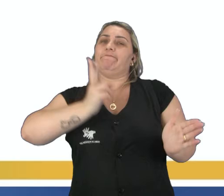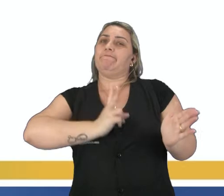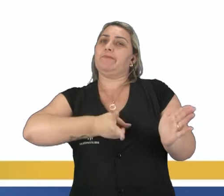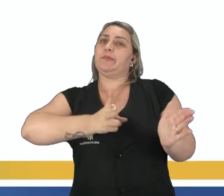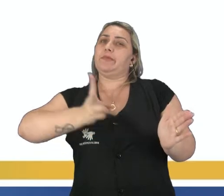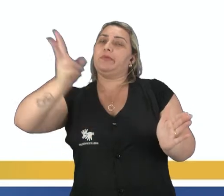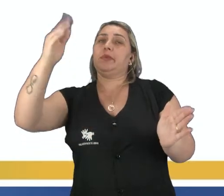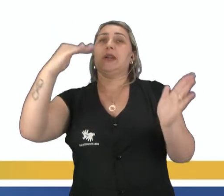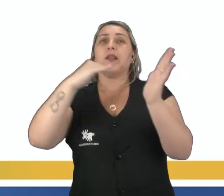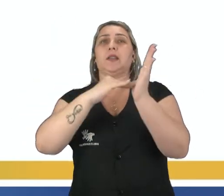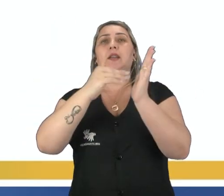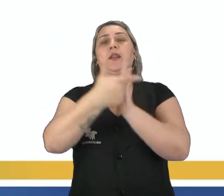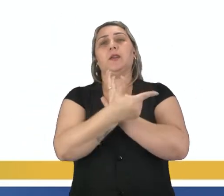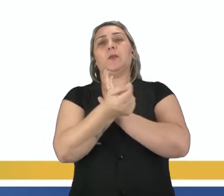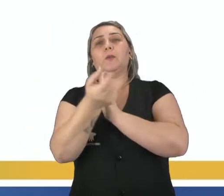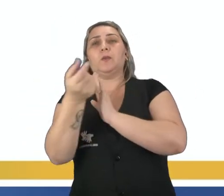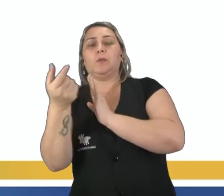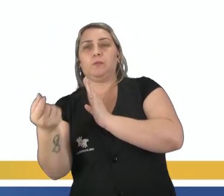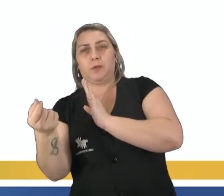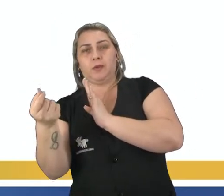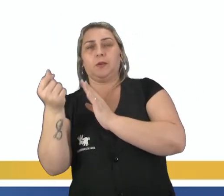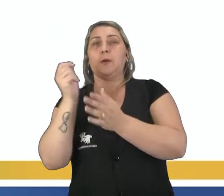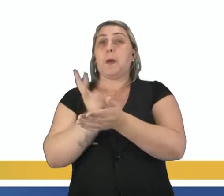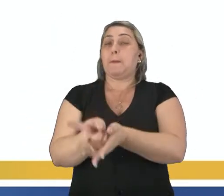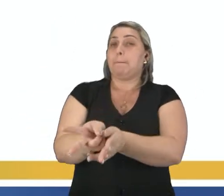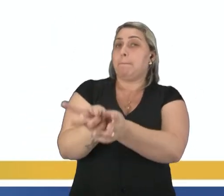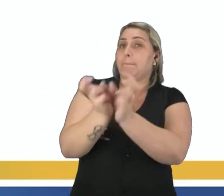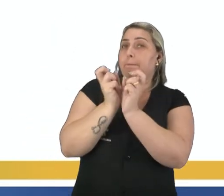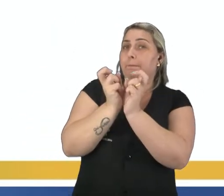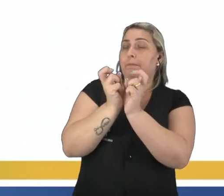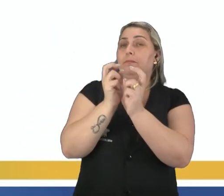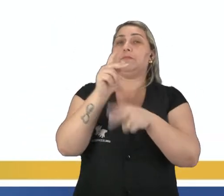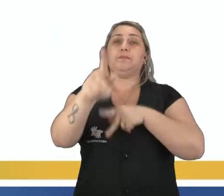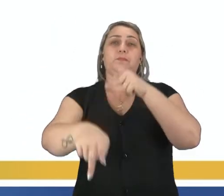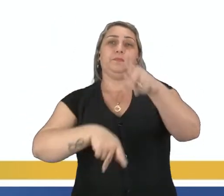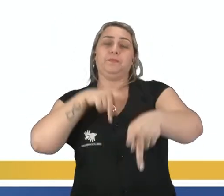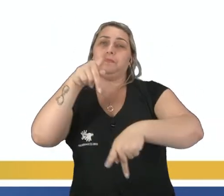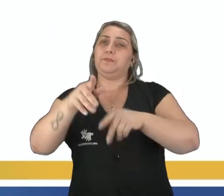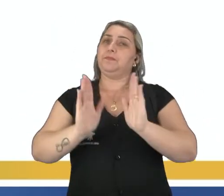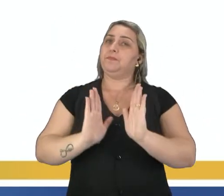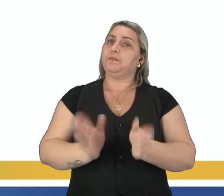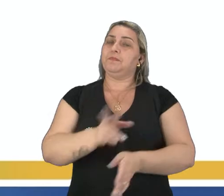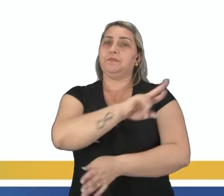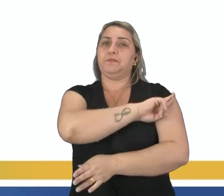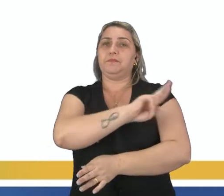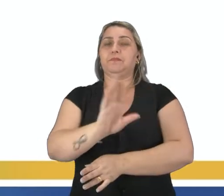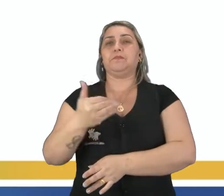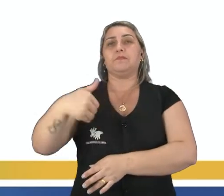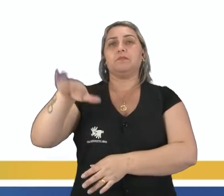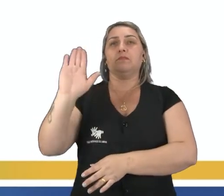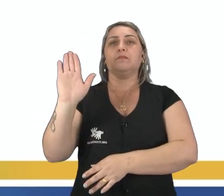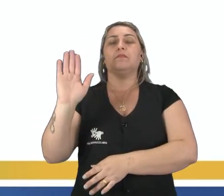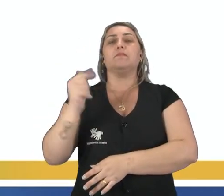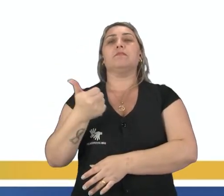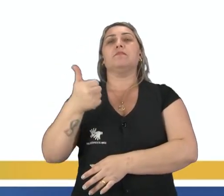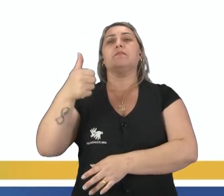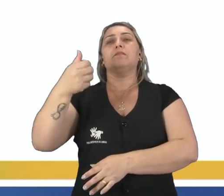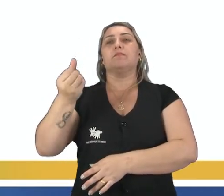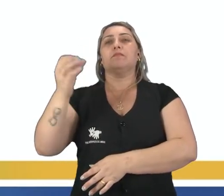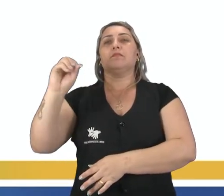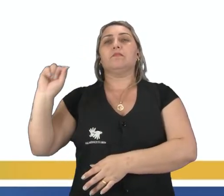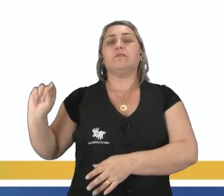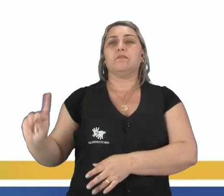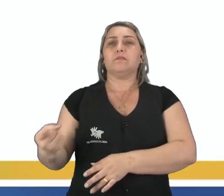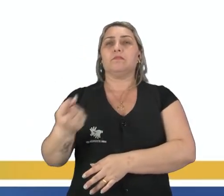contínua até os anos 2000, quando você vai perceber que essa população já representa mais de